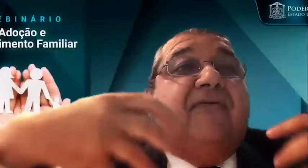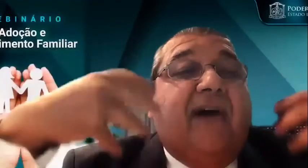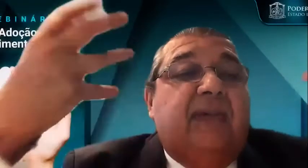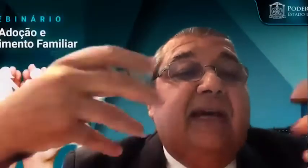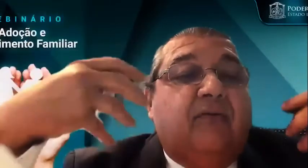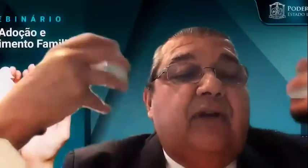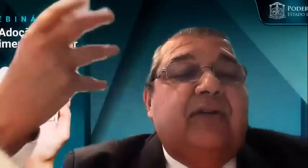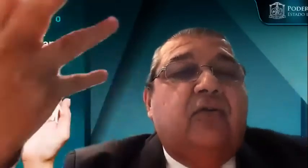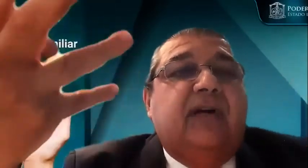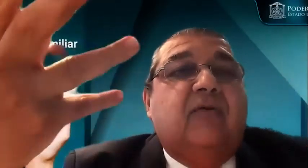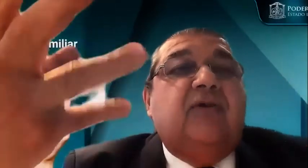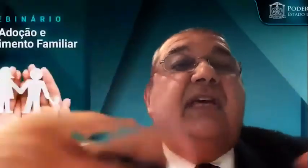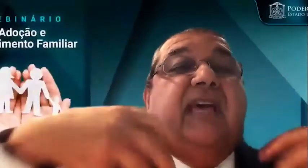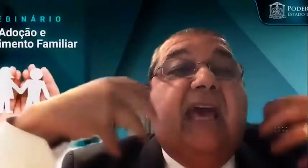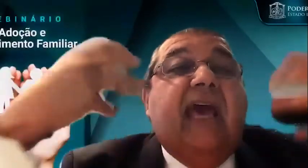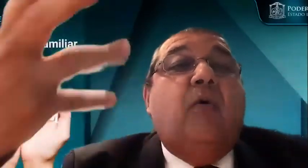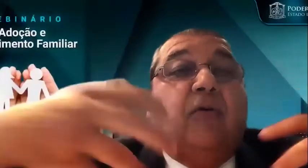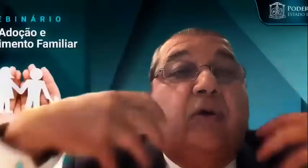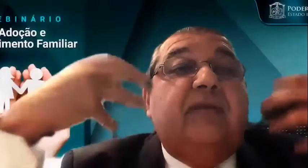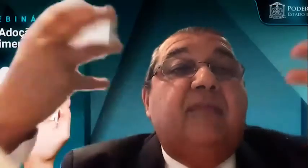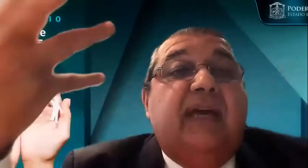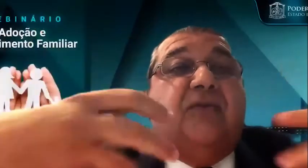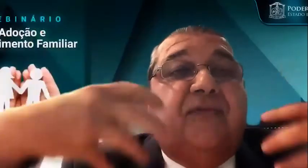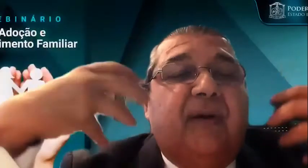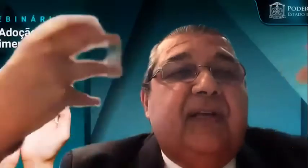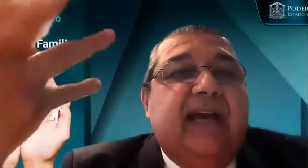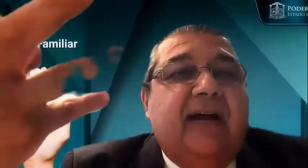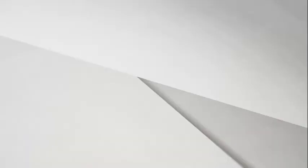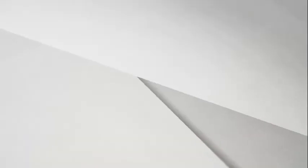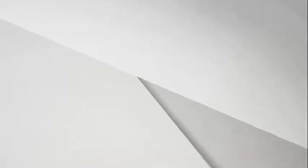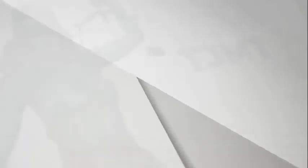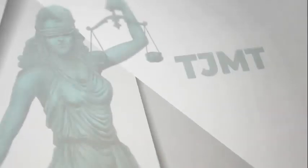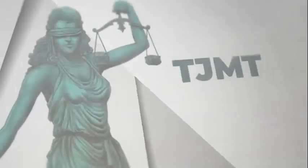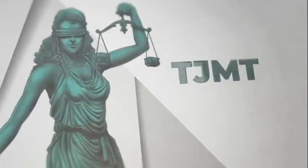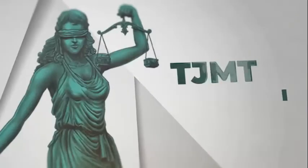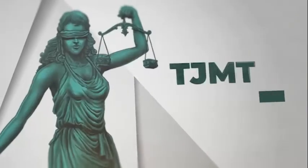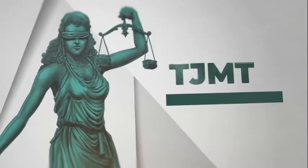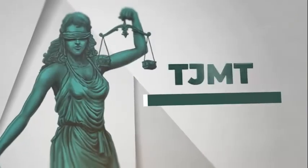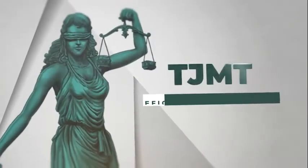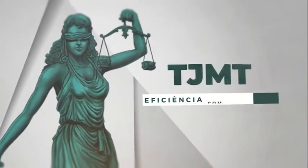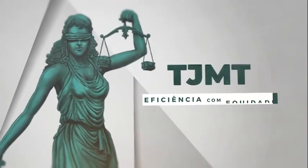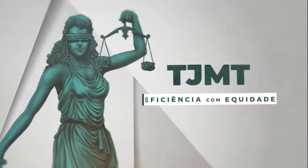o que é a família acolhedora, o que é o acolhimento familiar.